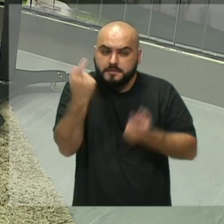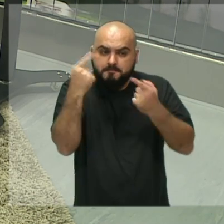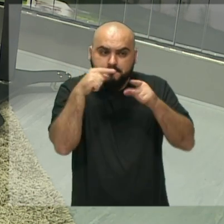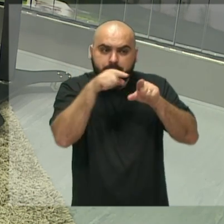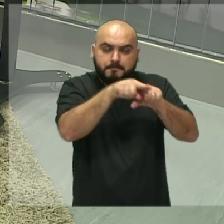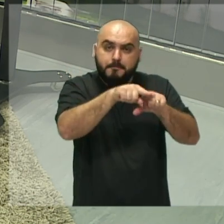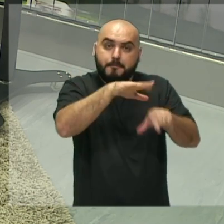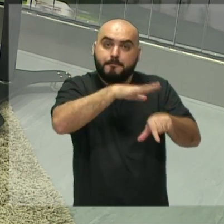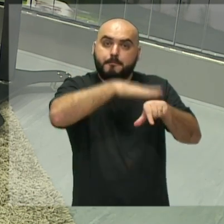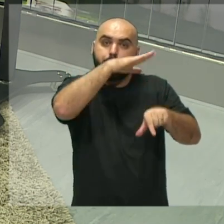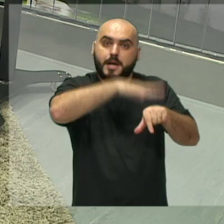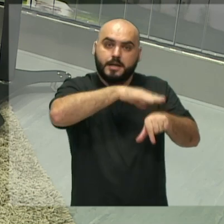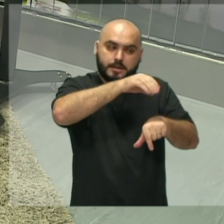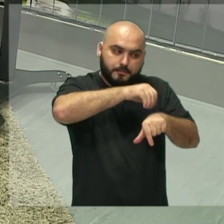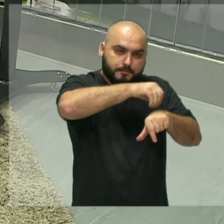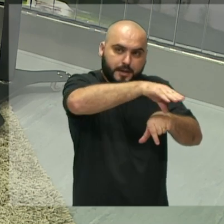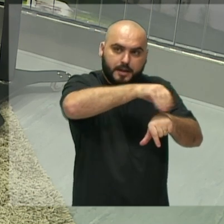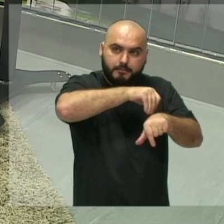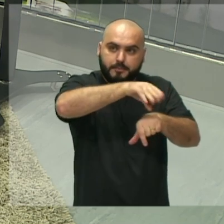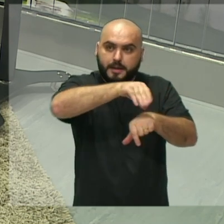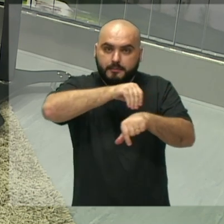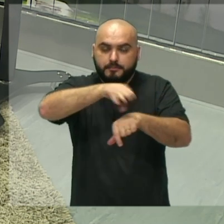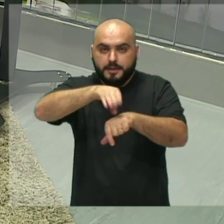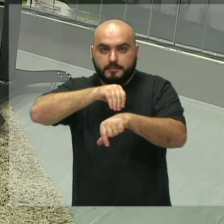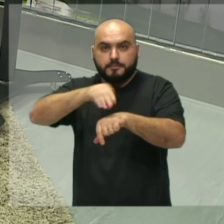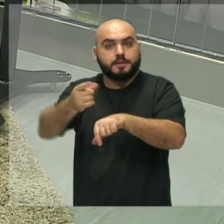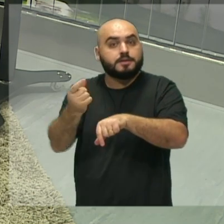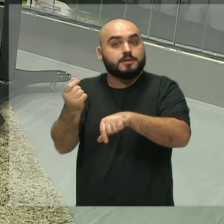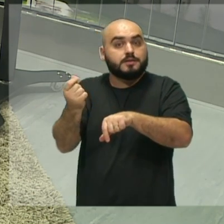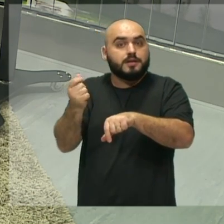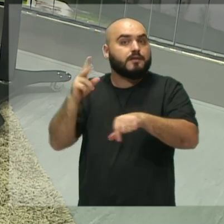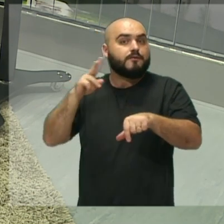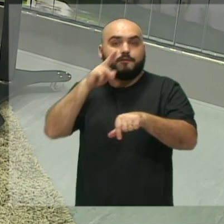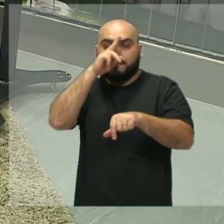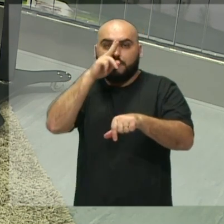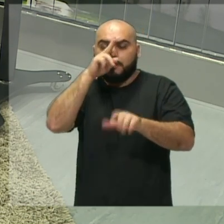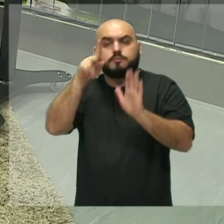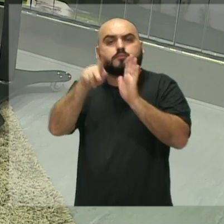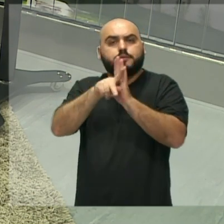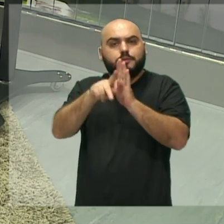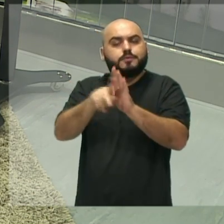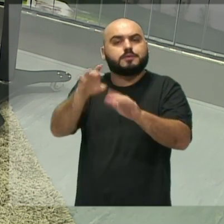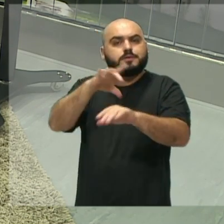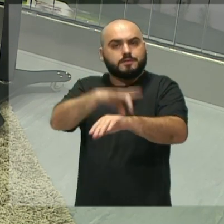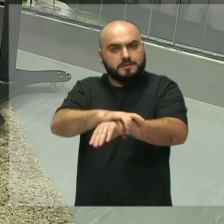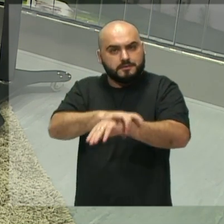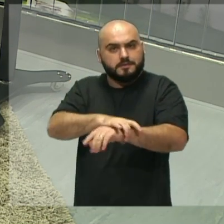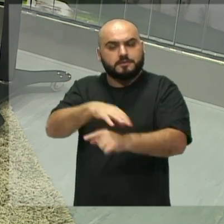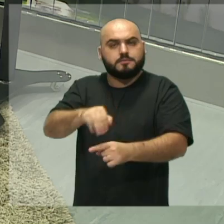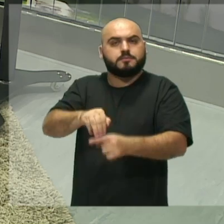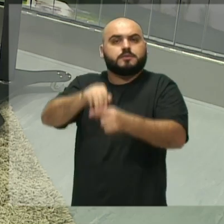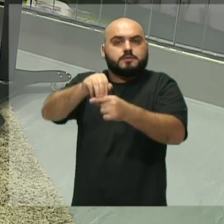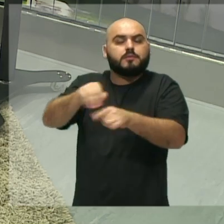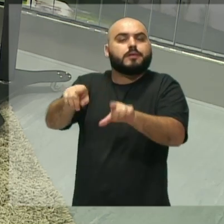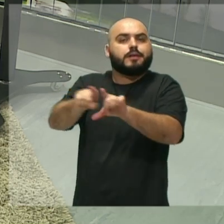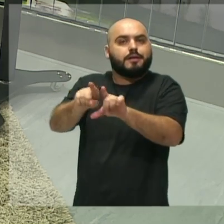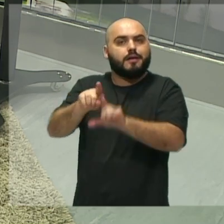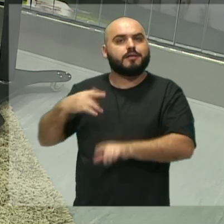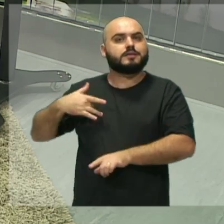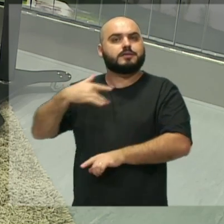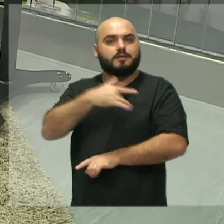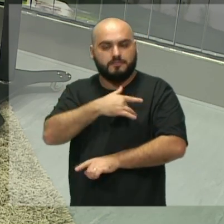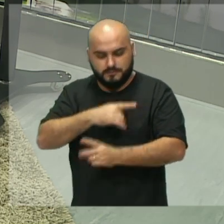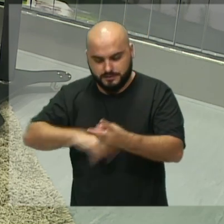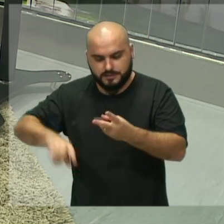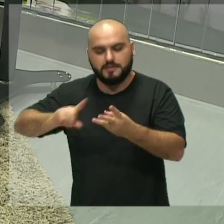mais recursos para que elas façam o trabalho que atinge segurança pública, saúde e a área também de